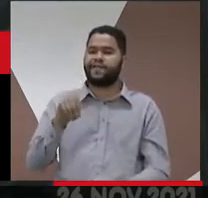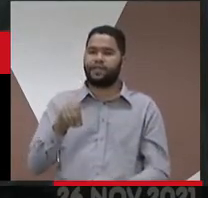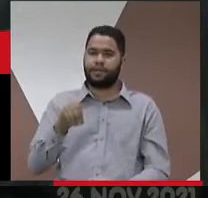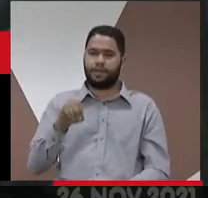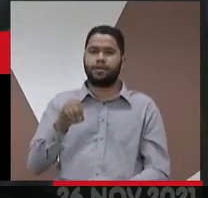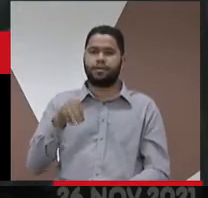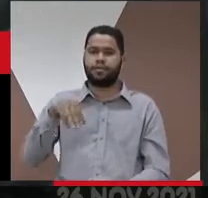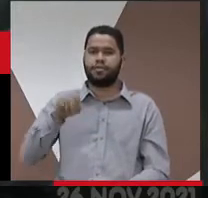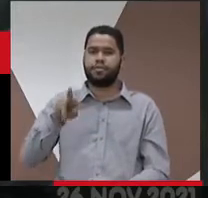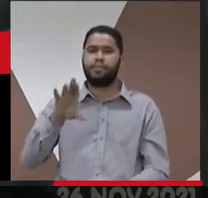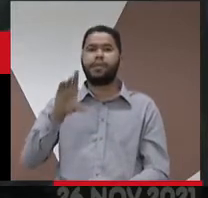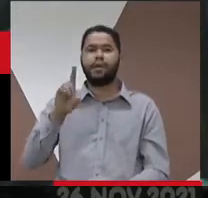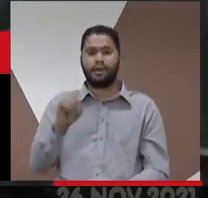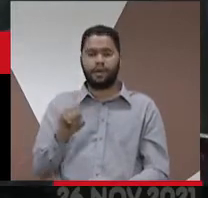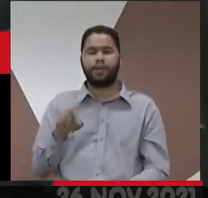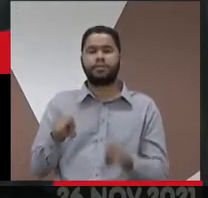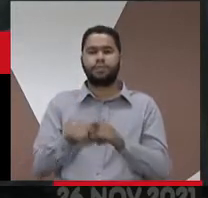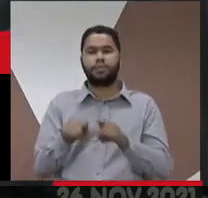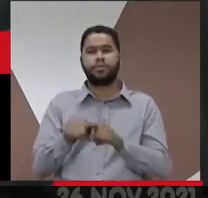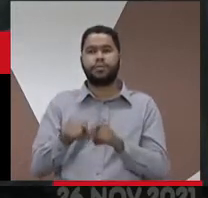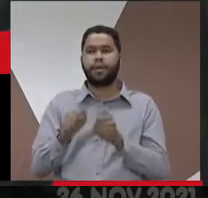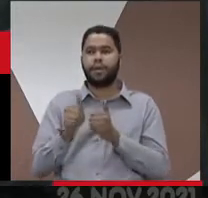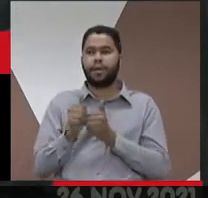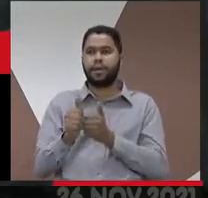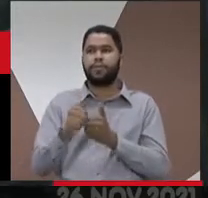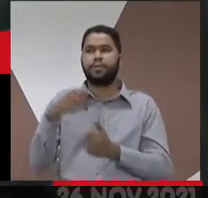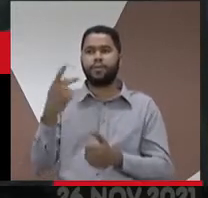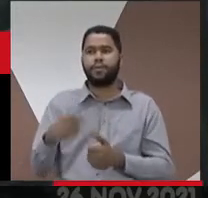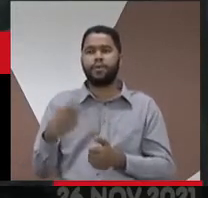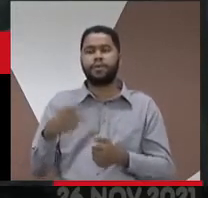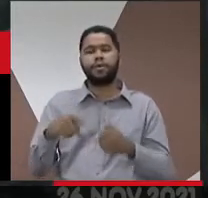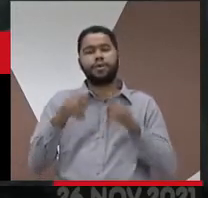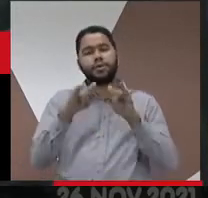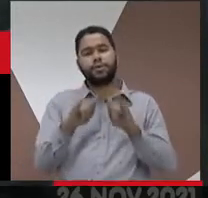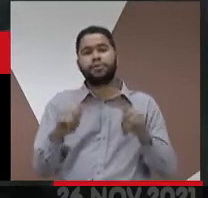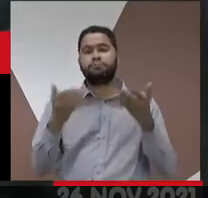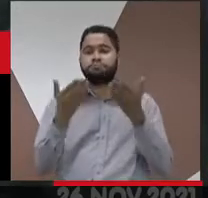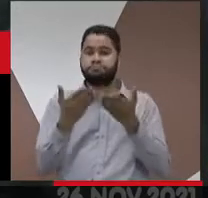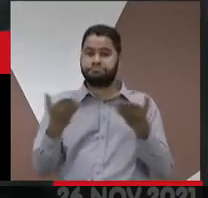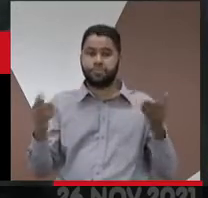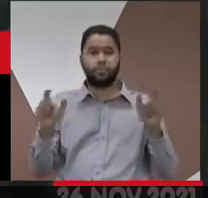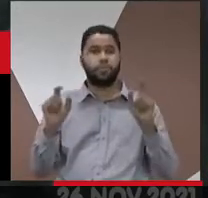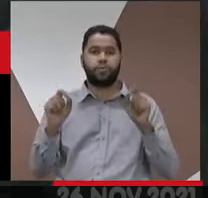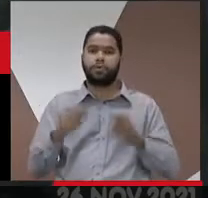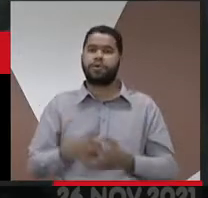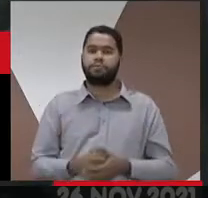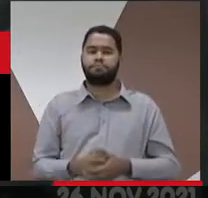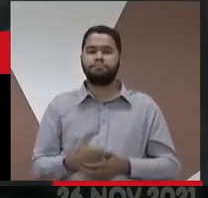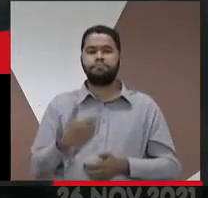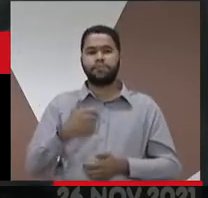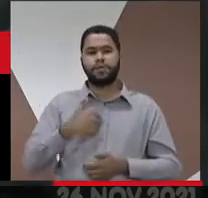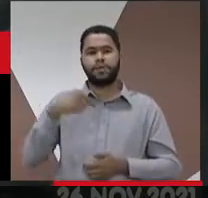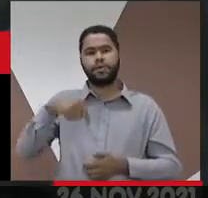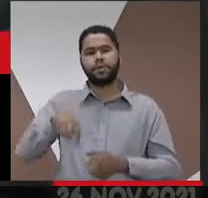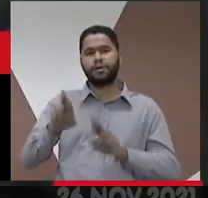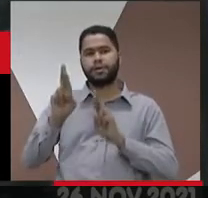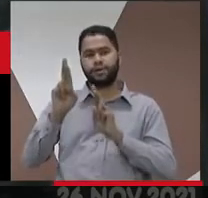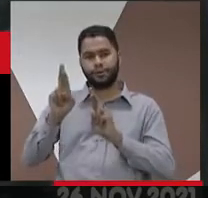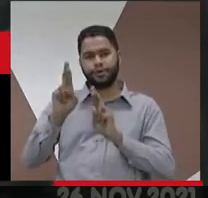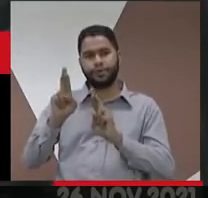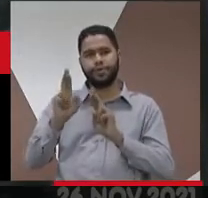estar nos acompanhando nessa audiência, e dizendo ao senhor que eu estou aqui na torcida pela